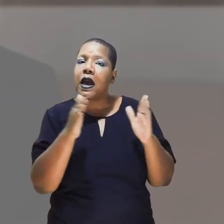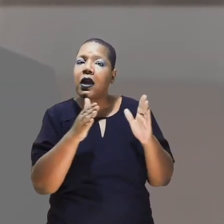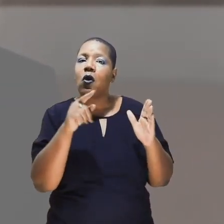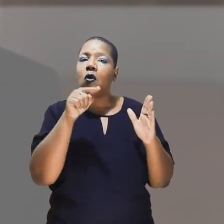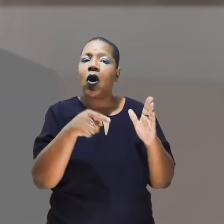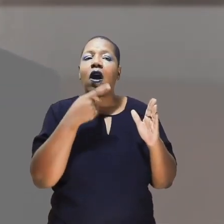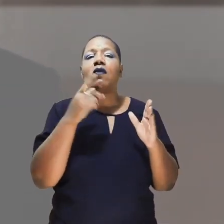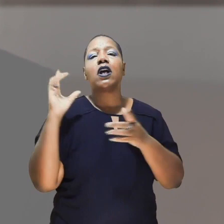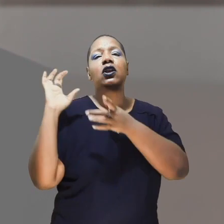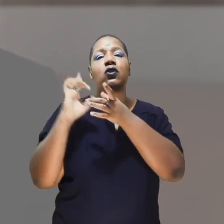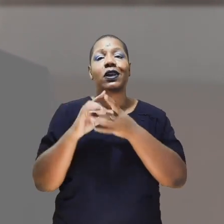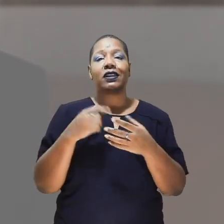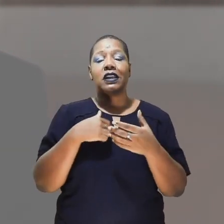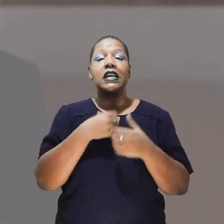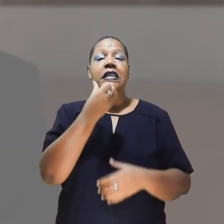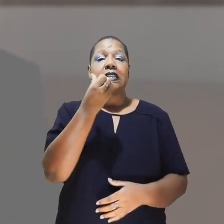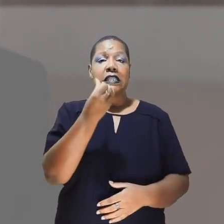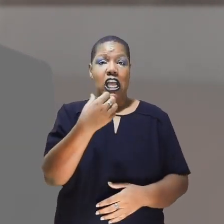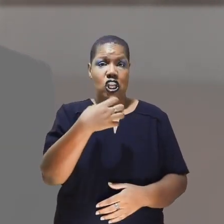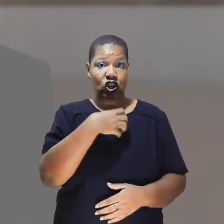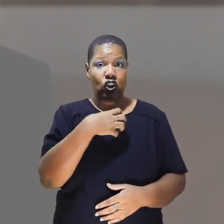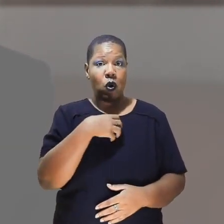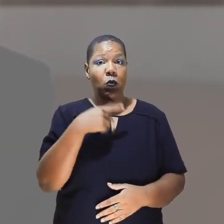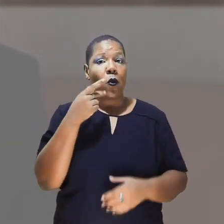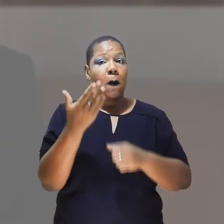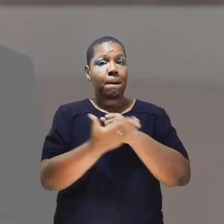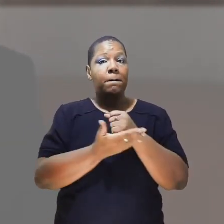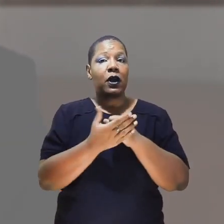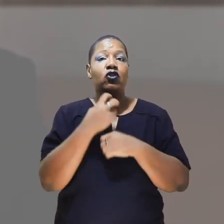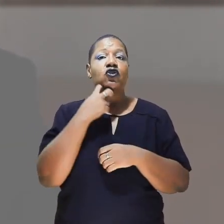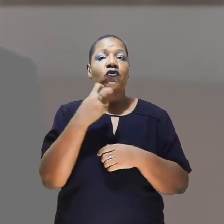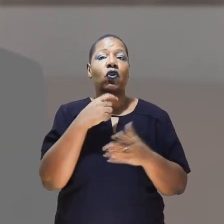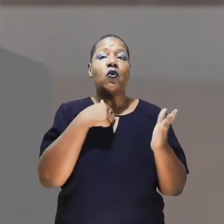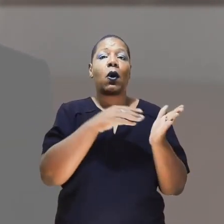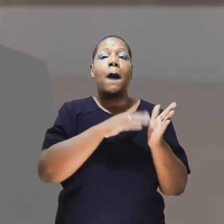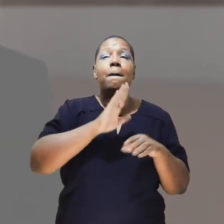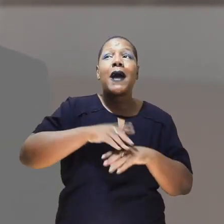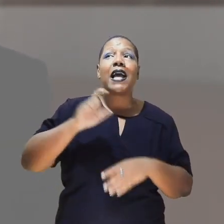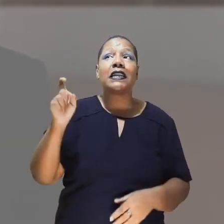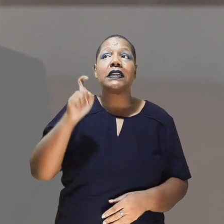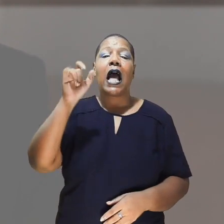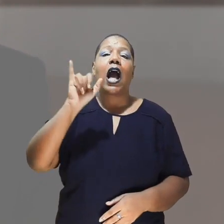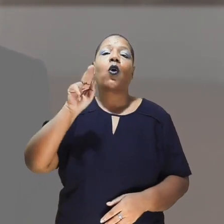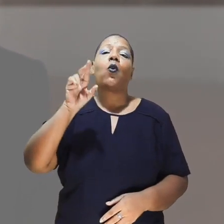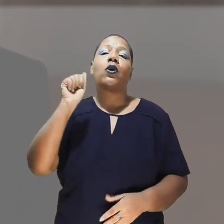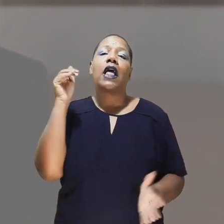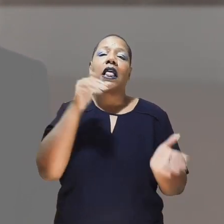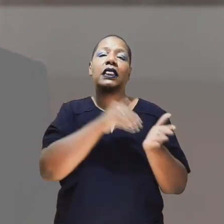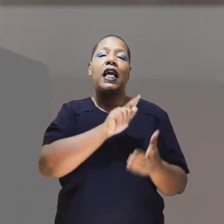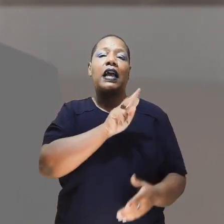dá a convenção dos 6 tipos básicos de vozes do canto lírico. Indo da voz mais aguda para a mais grave, as